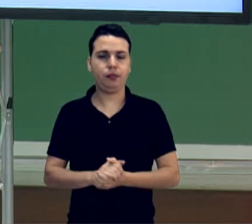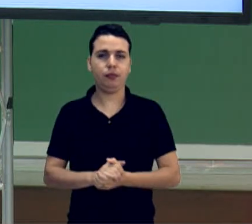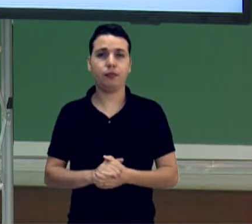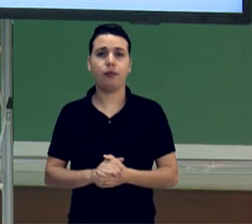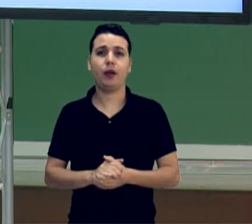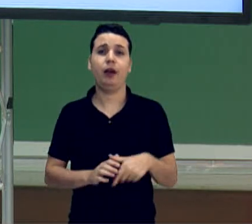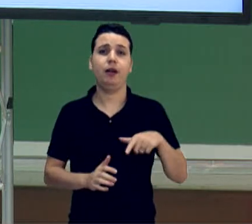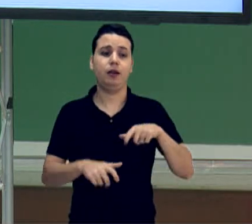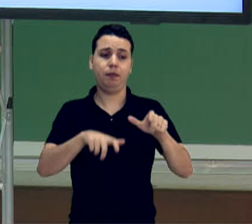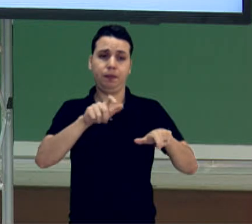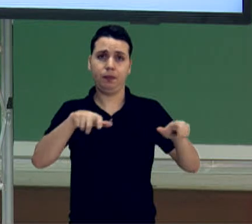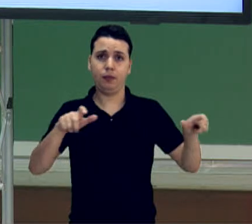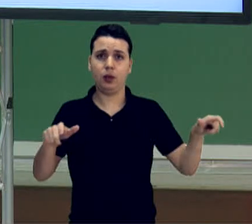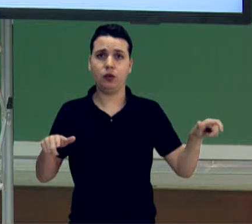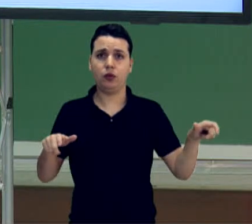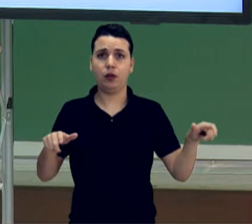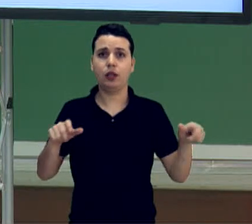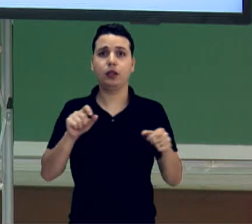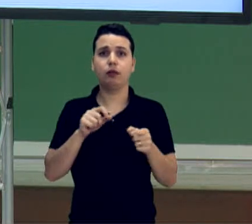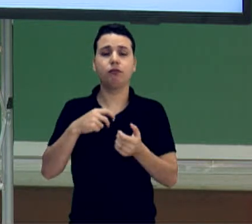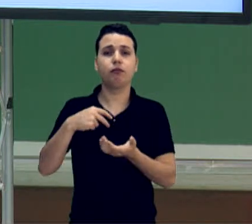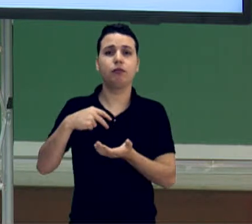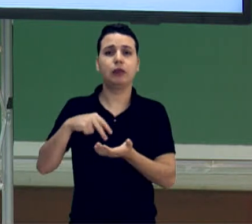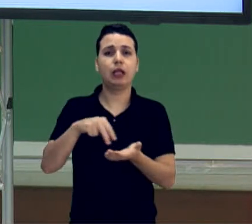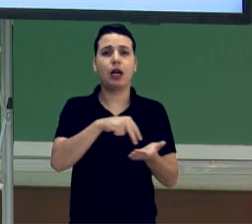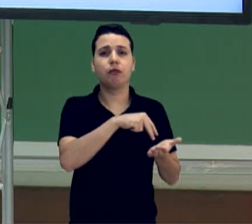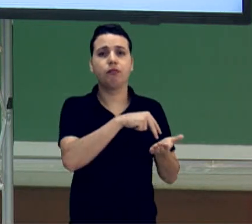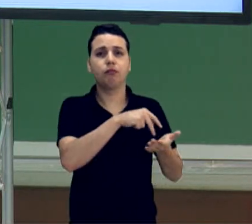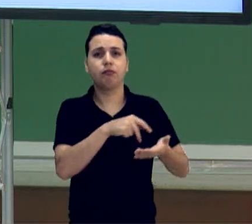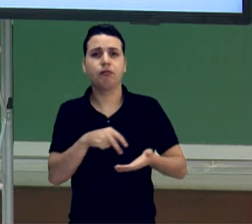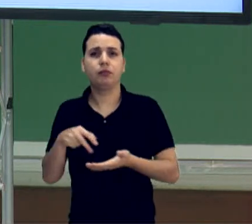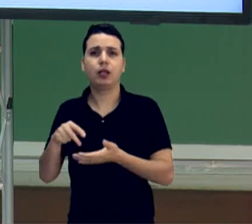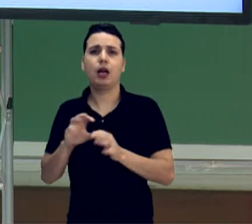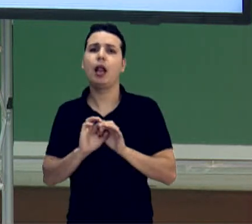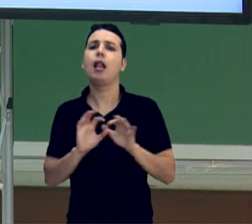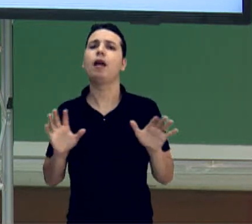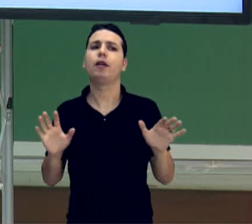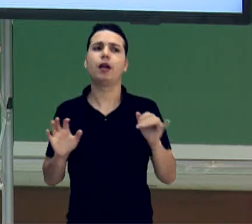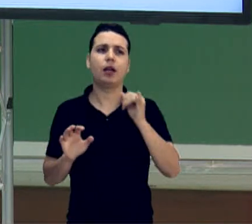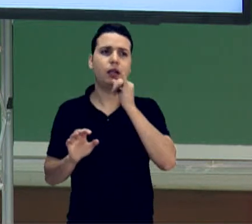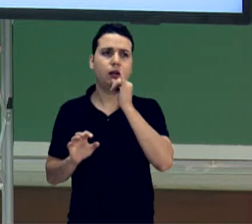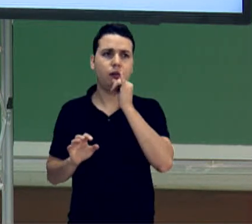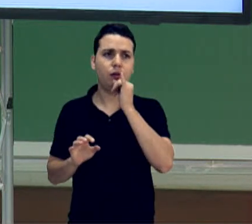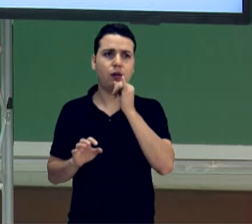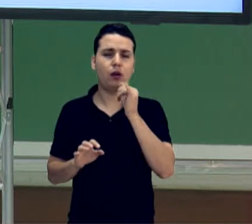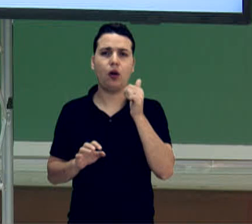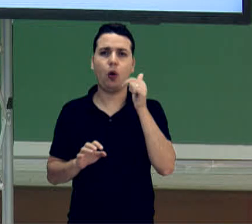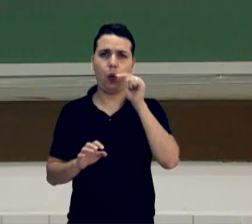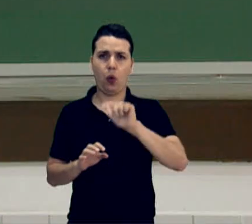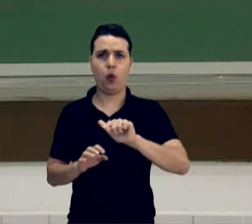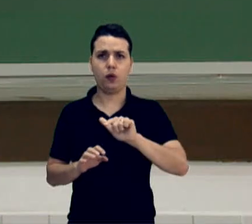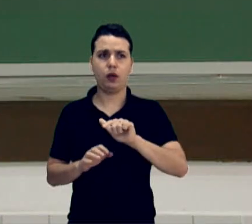que dançam para os dois lados, ou seja, gira,